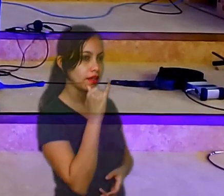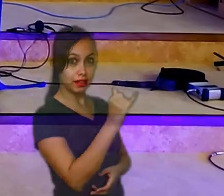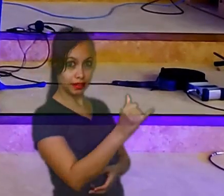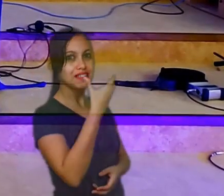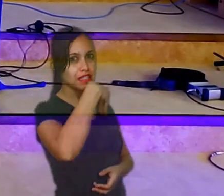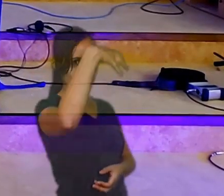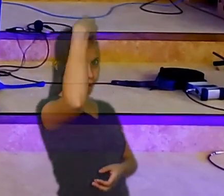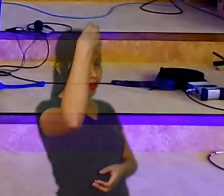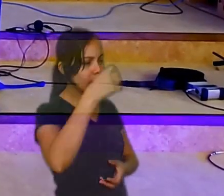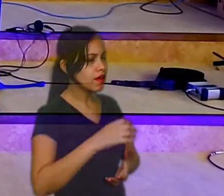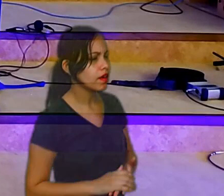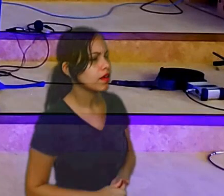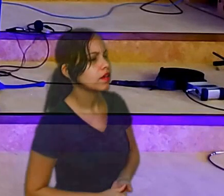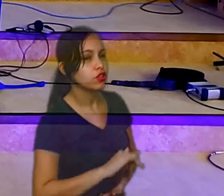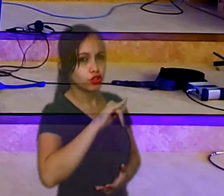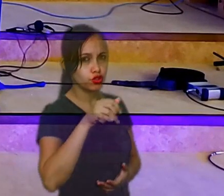Josafá que